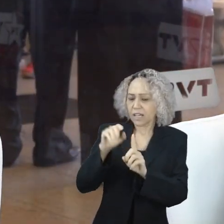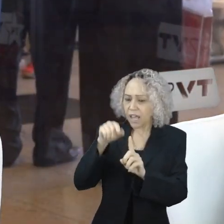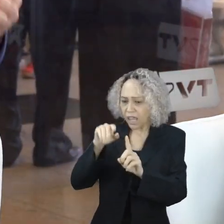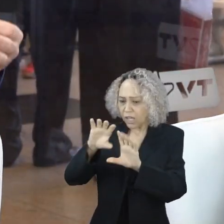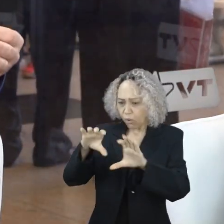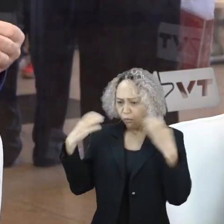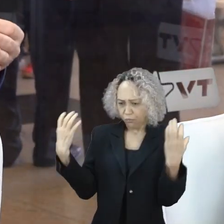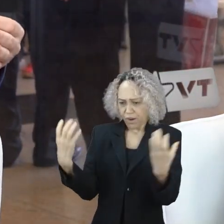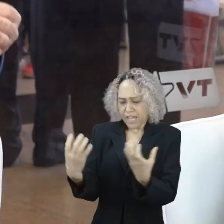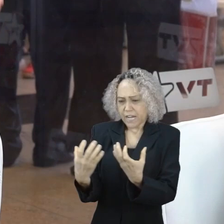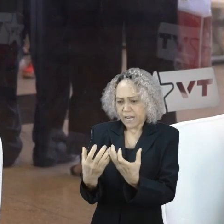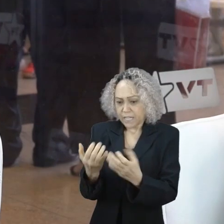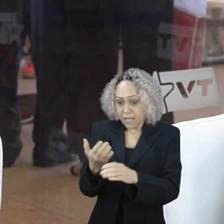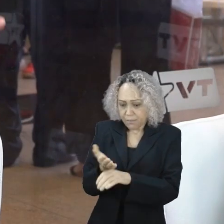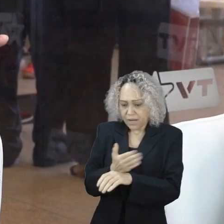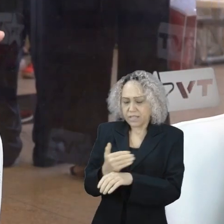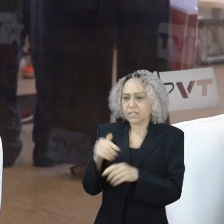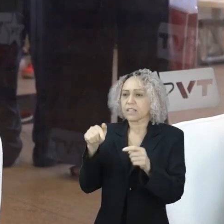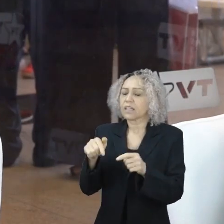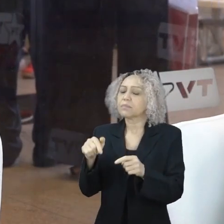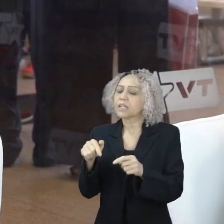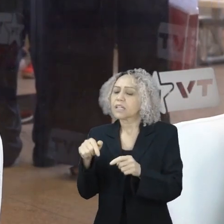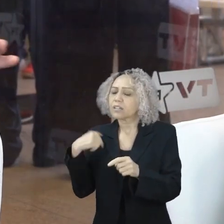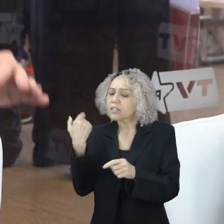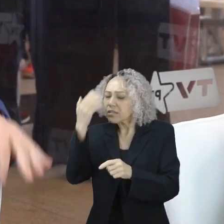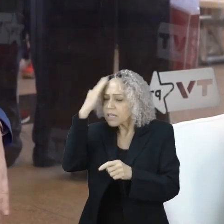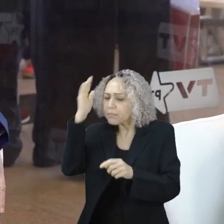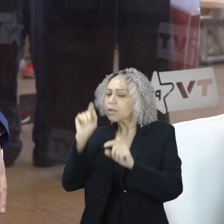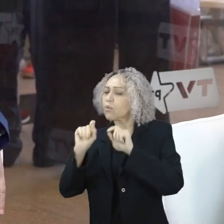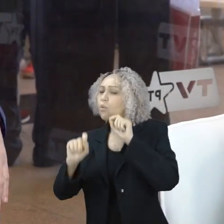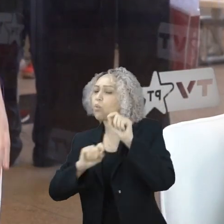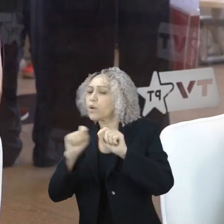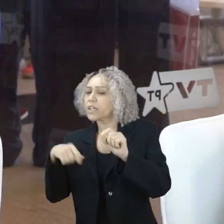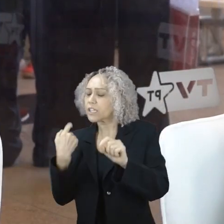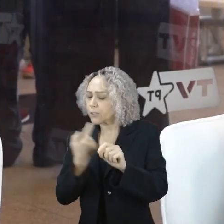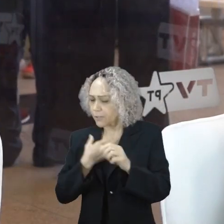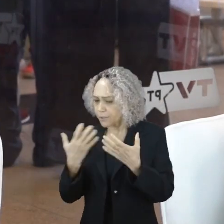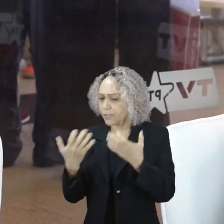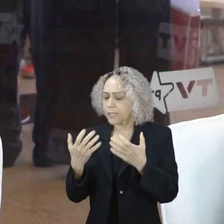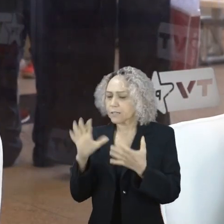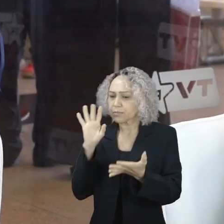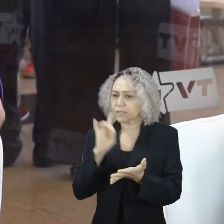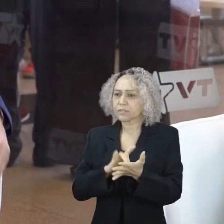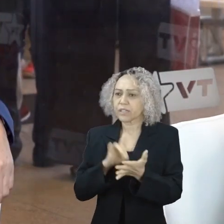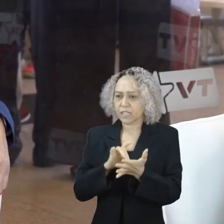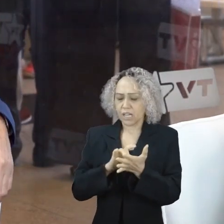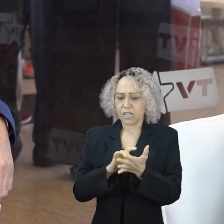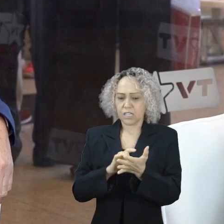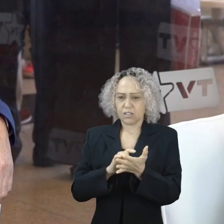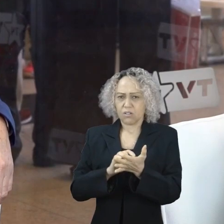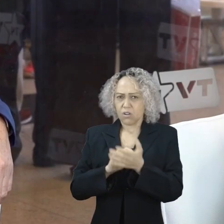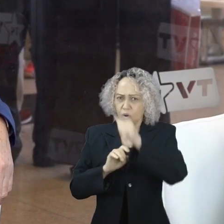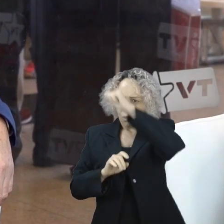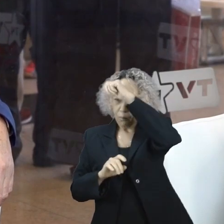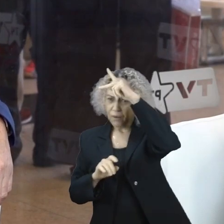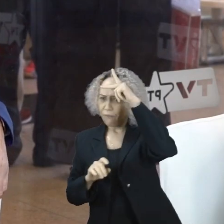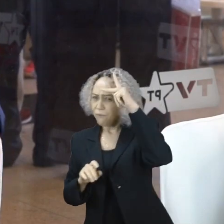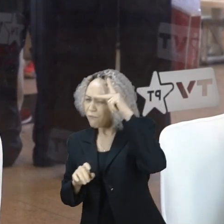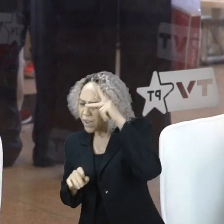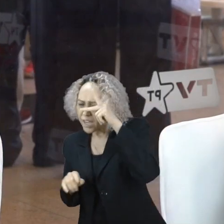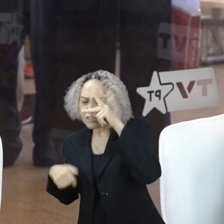dá a linha política do que nós queremos. Nós queremos efetivamente eleger o maior número de prefeitos e vereadores do